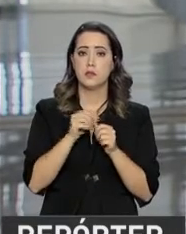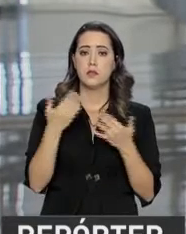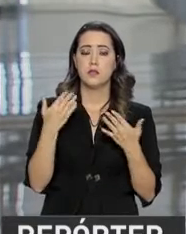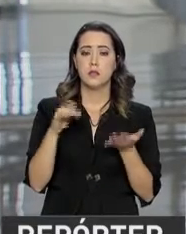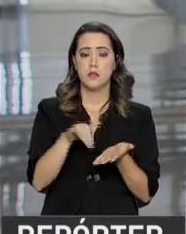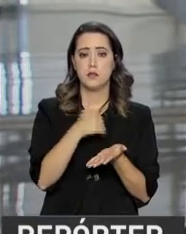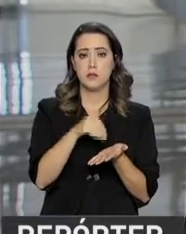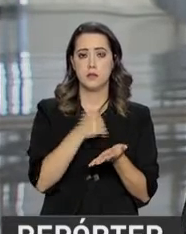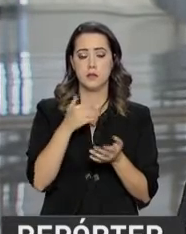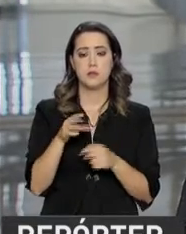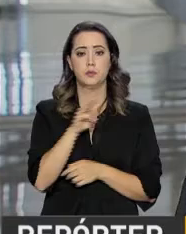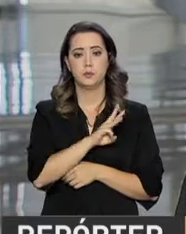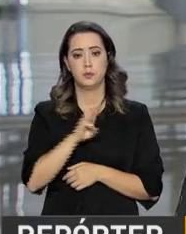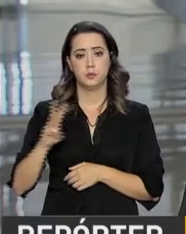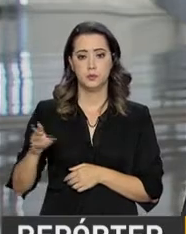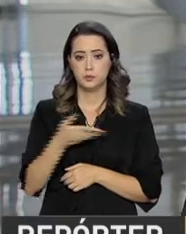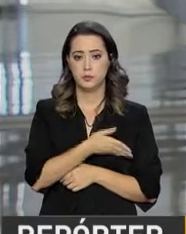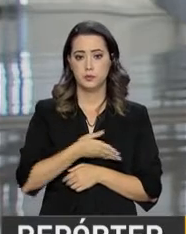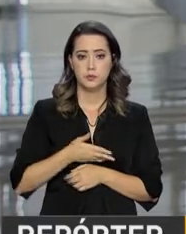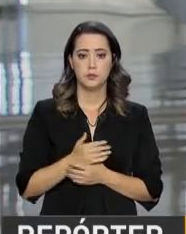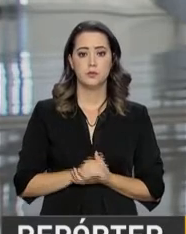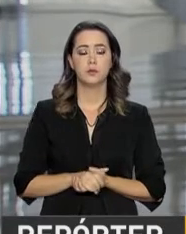e o endereço é enem2010